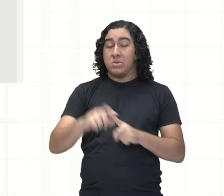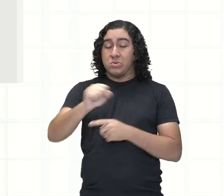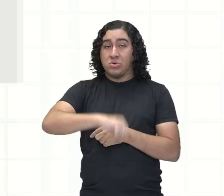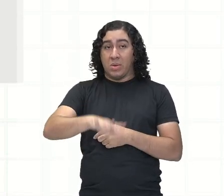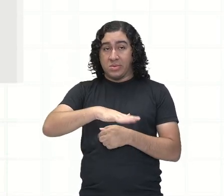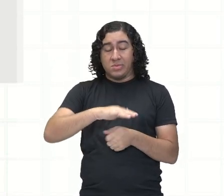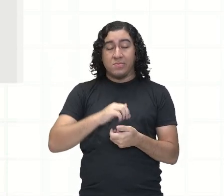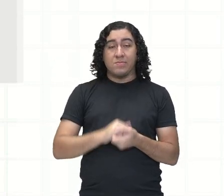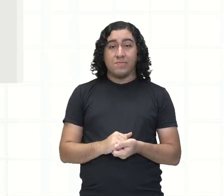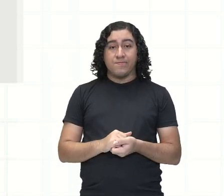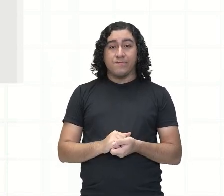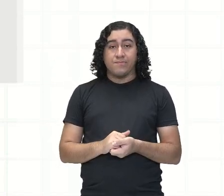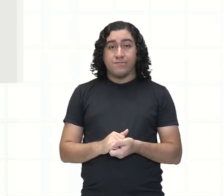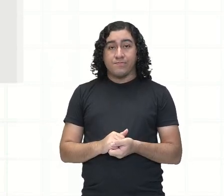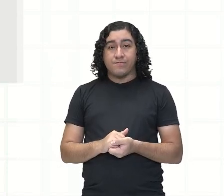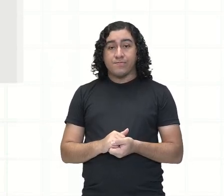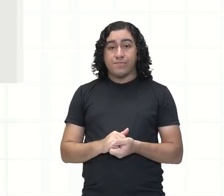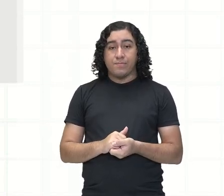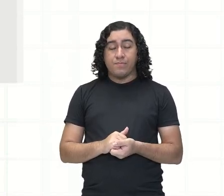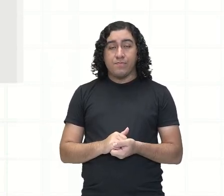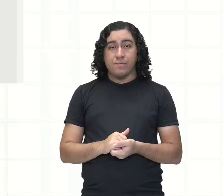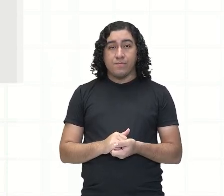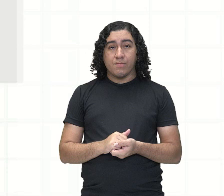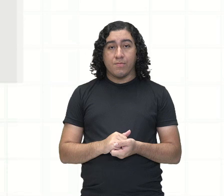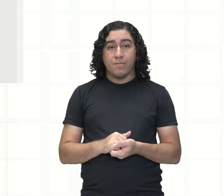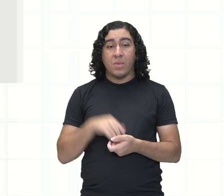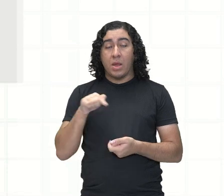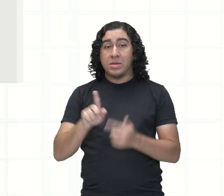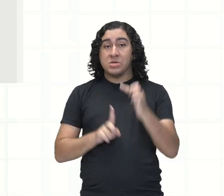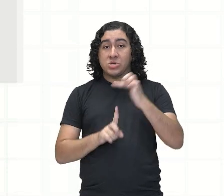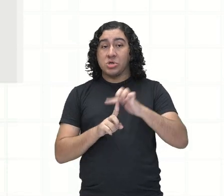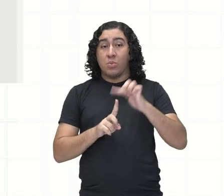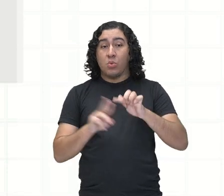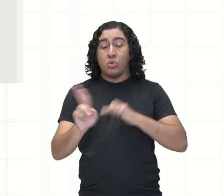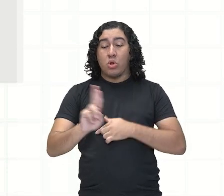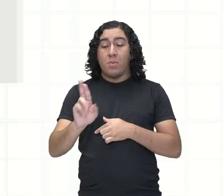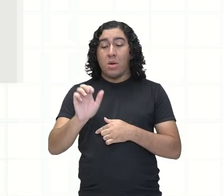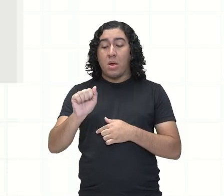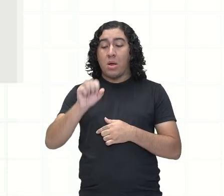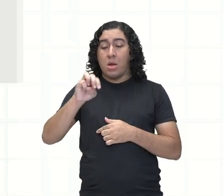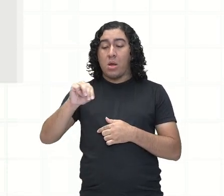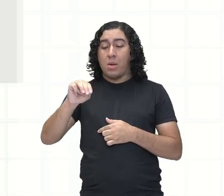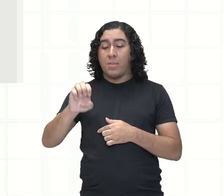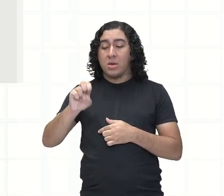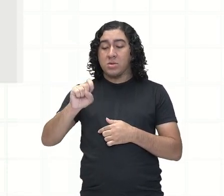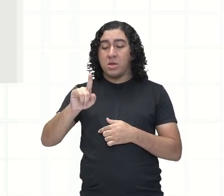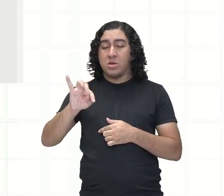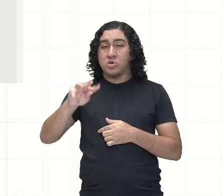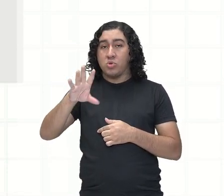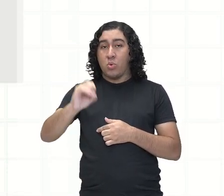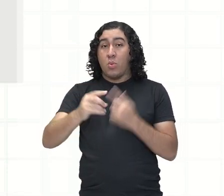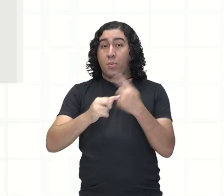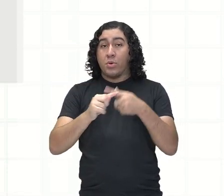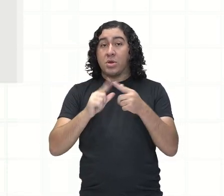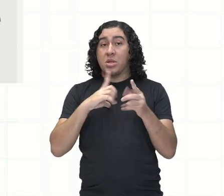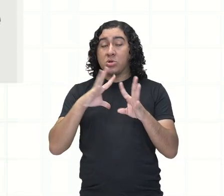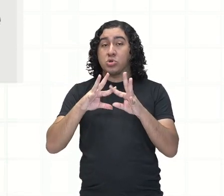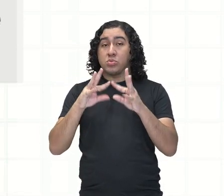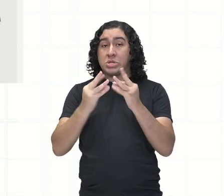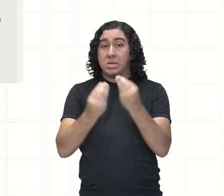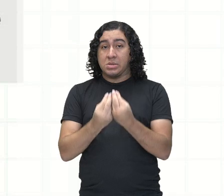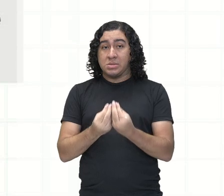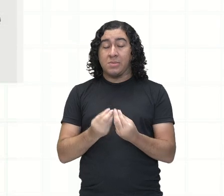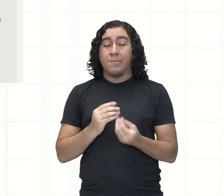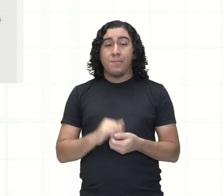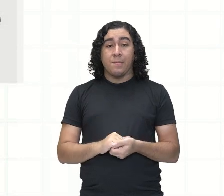recursos. Mas esse tipo de relação ecológica desarmônica é o amensalismo, porque envolve substâncias. Vamos